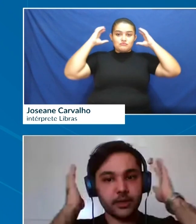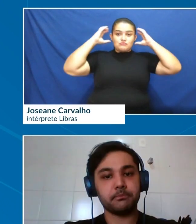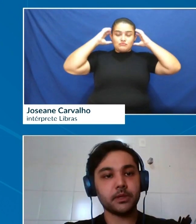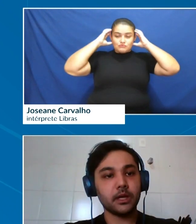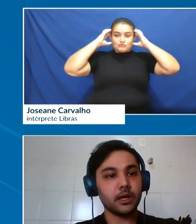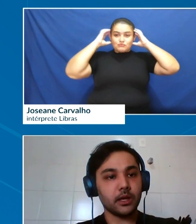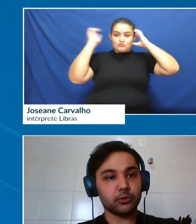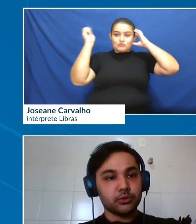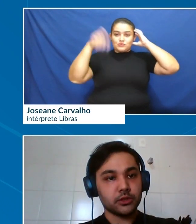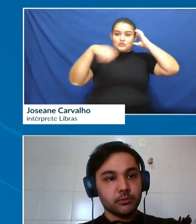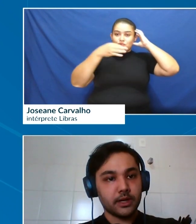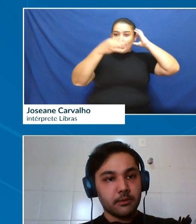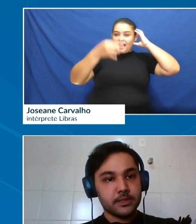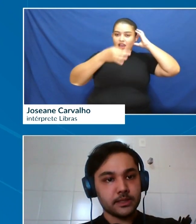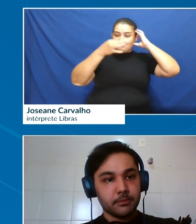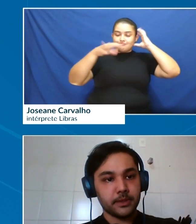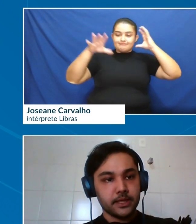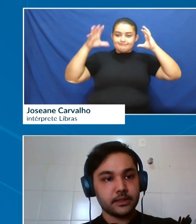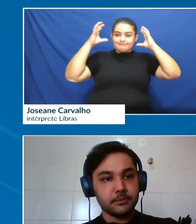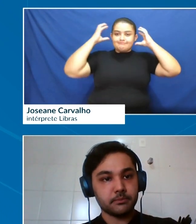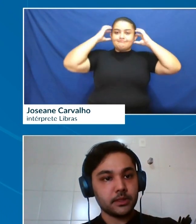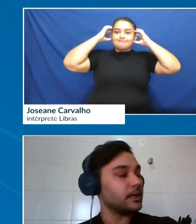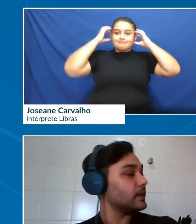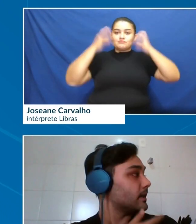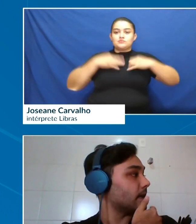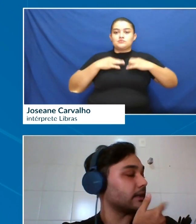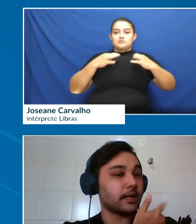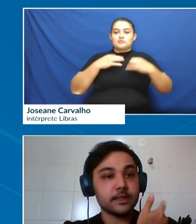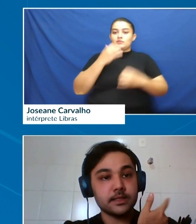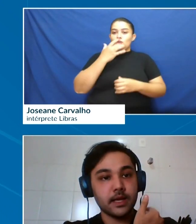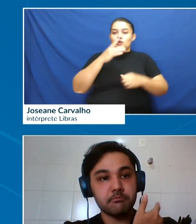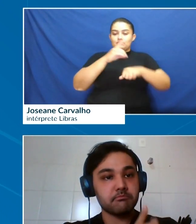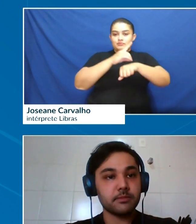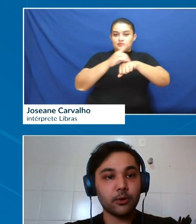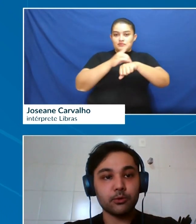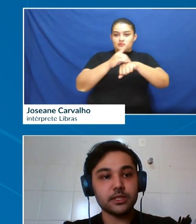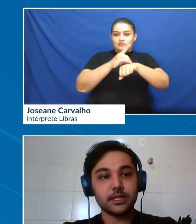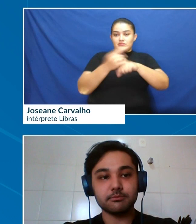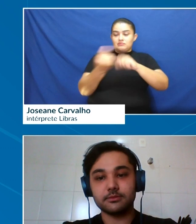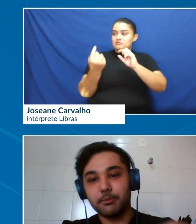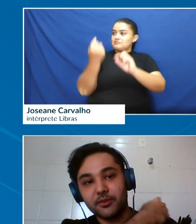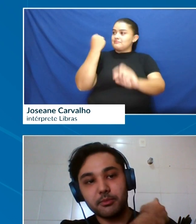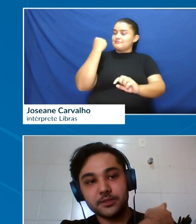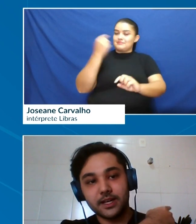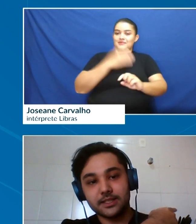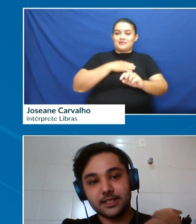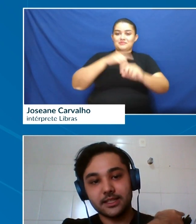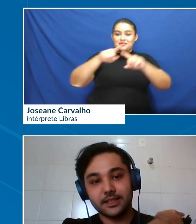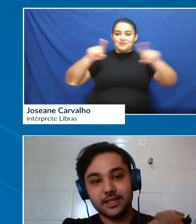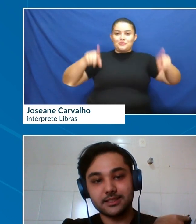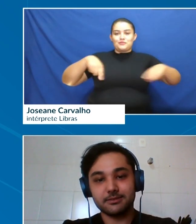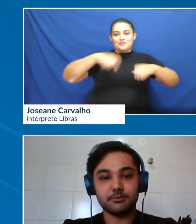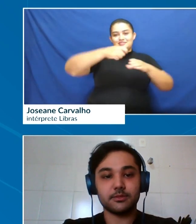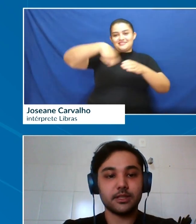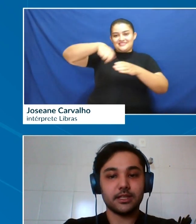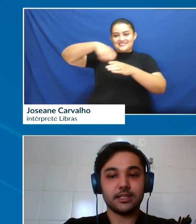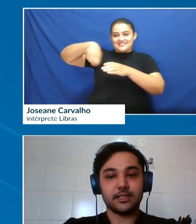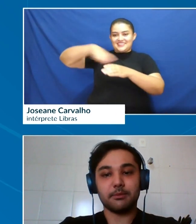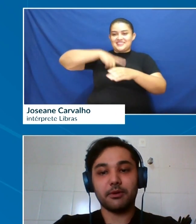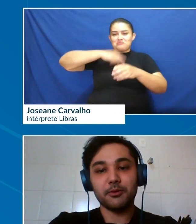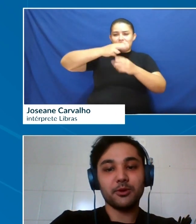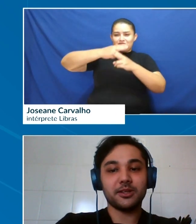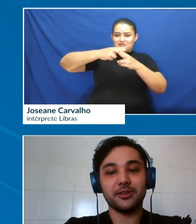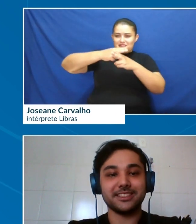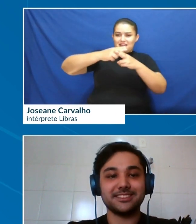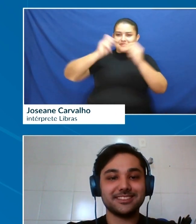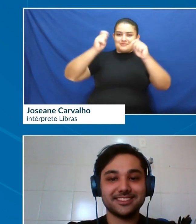ouvir melhor. Preta. E atrás é minha cozinha. Dá para ver umas facas ali atrás. Dá para ver